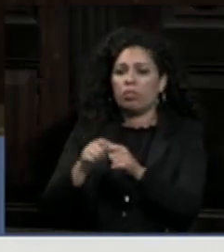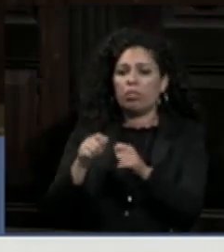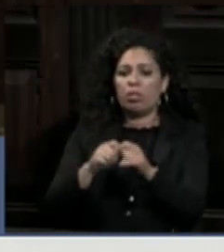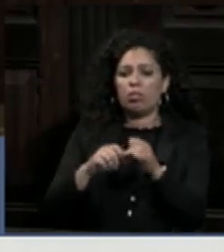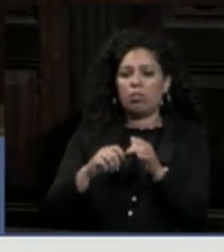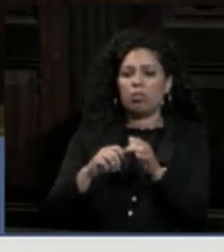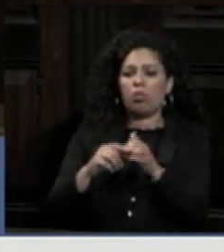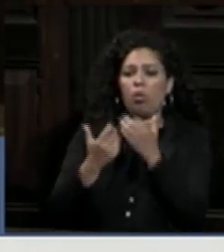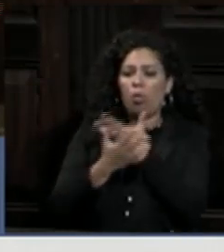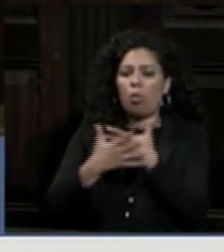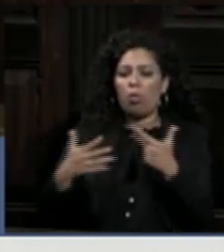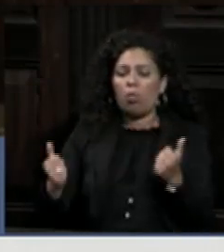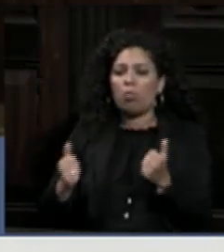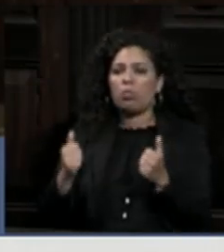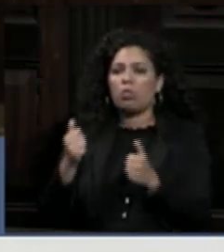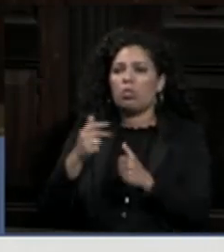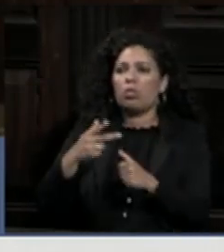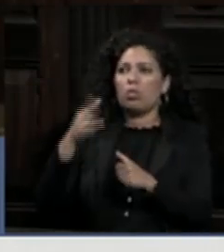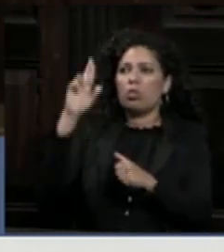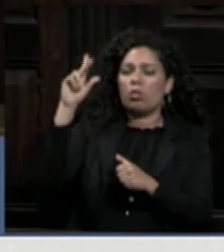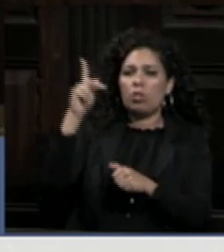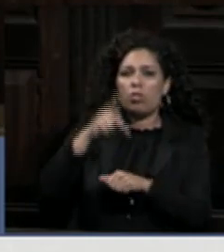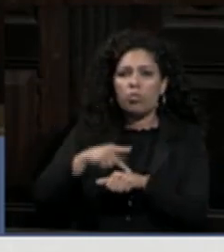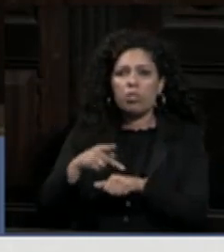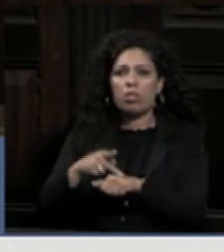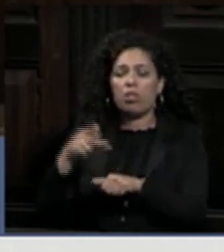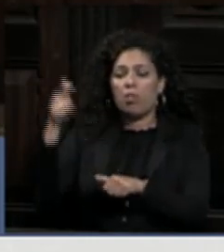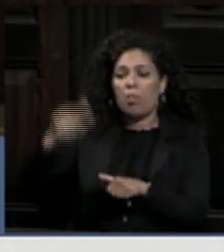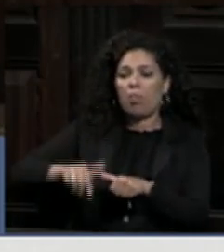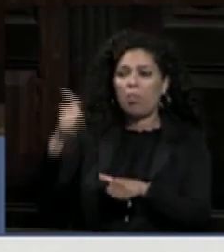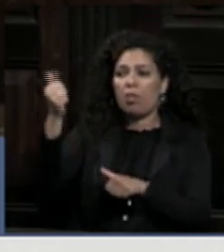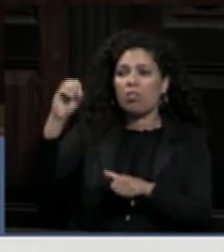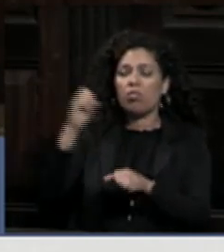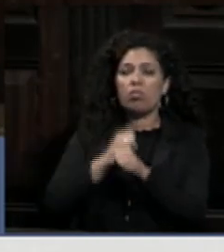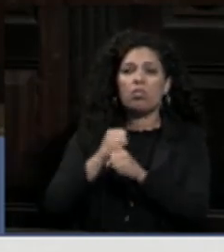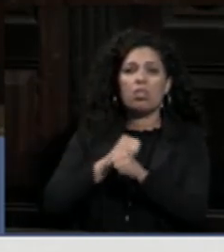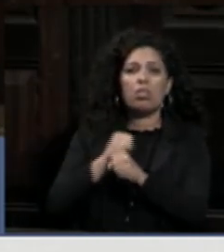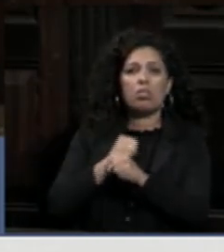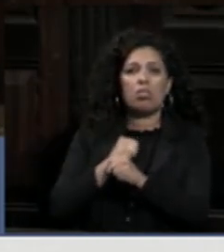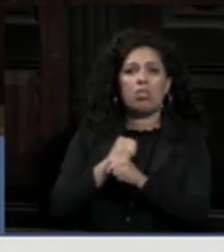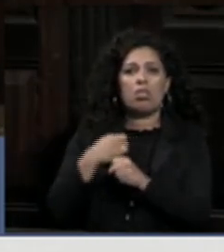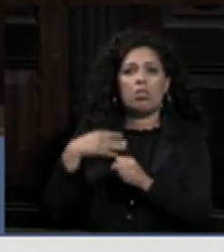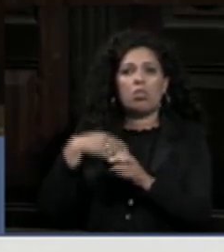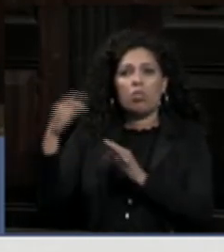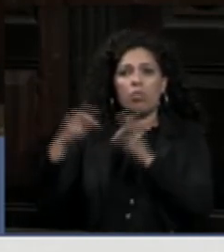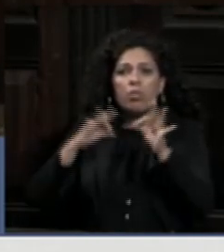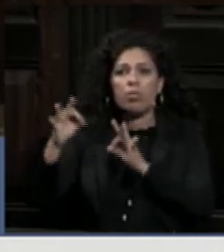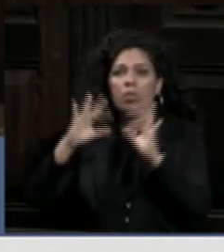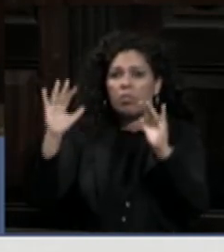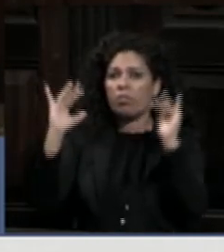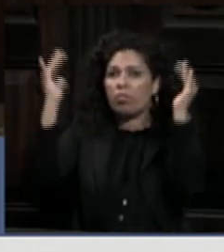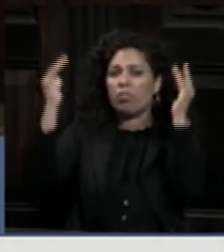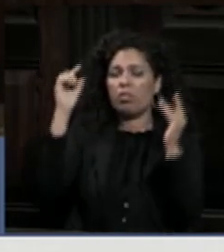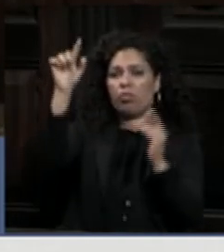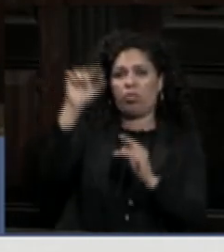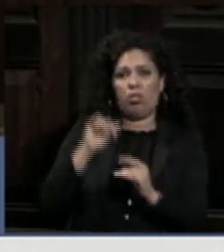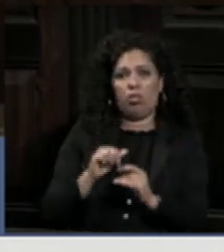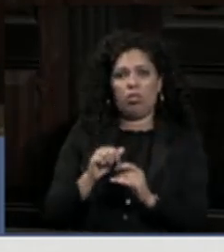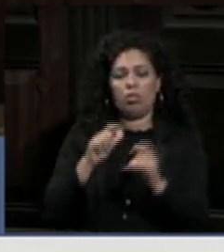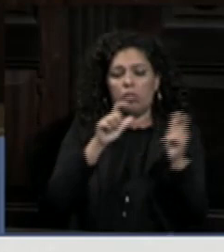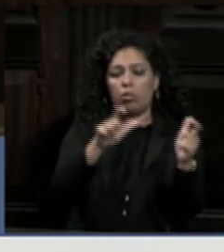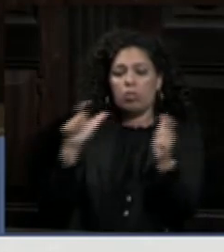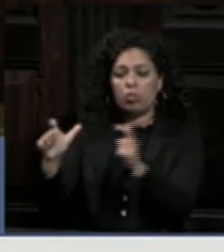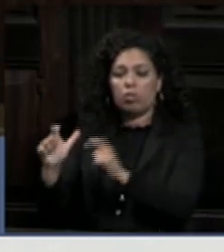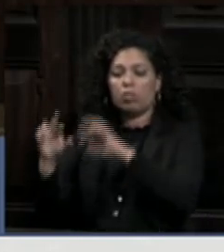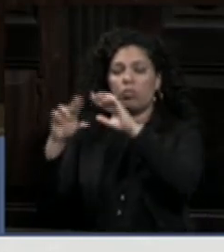pedras há mais de dez anos eu trabalho animando festas infantis em todos os locais da cidade do rio de janeiro sou